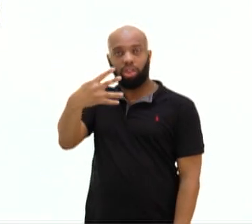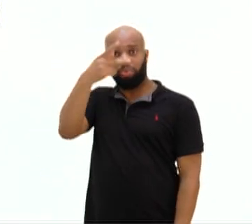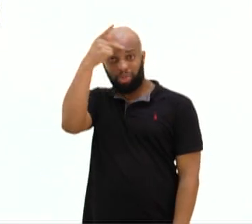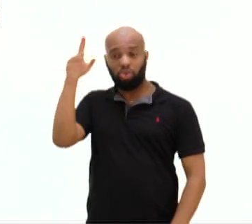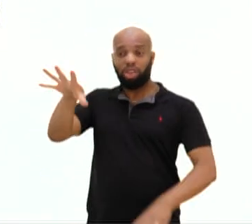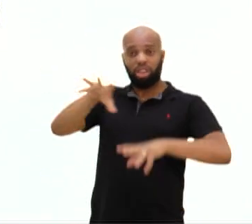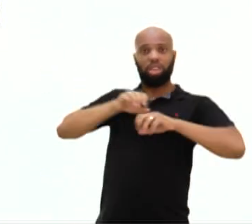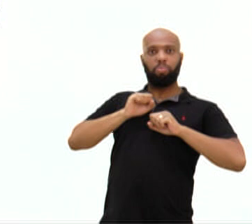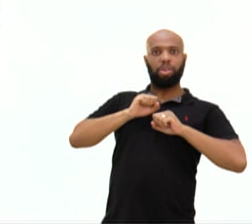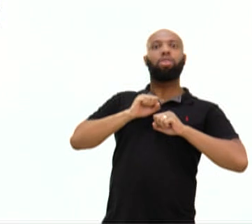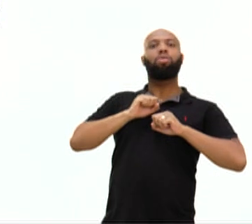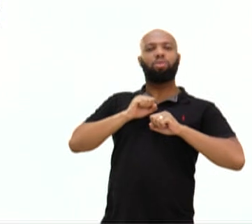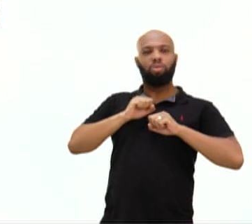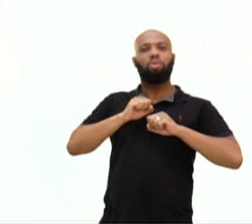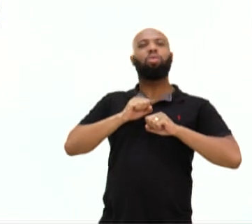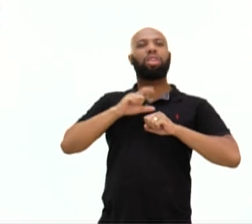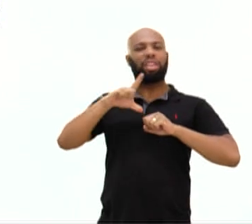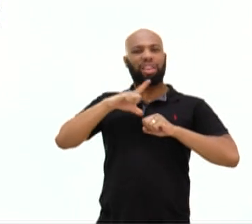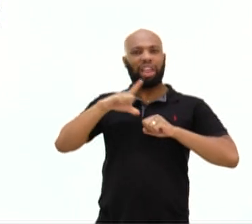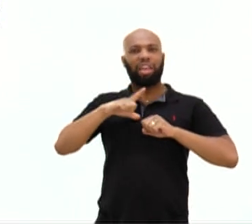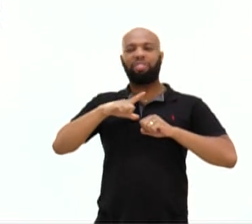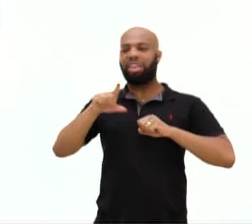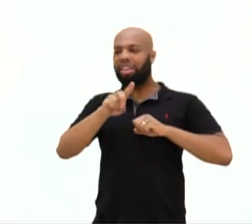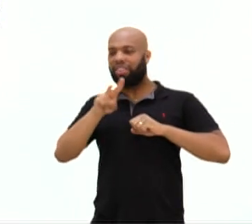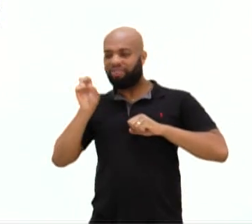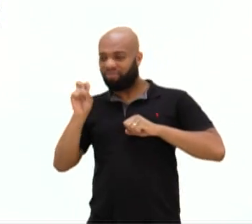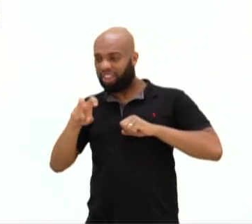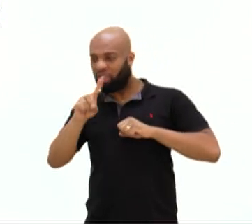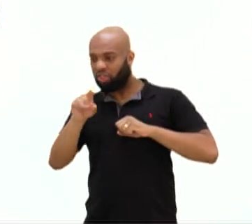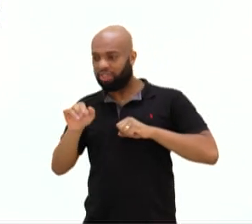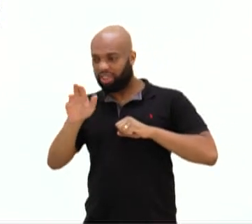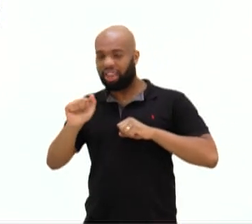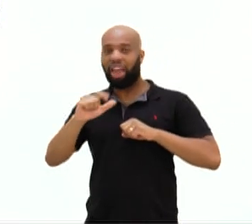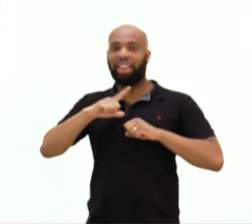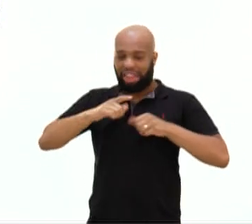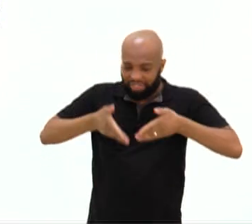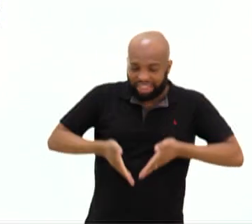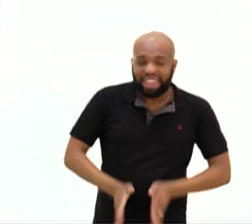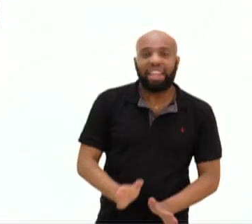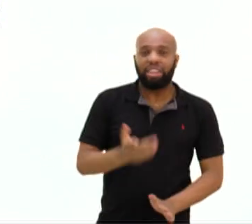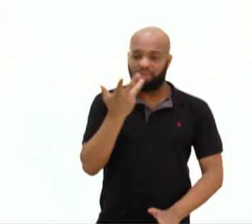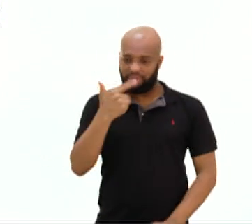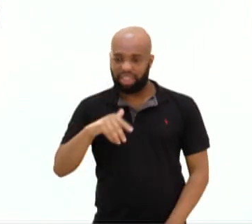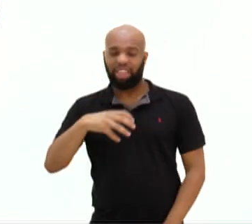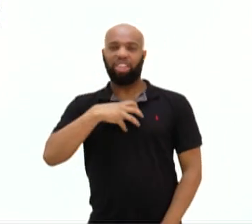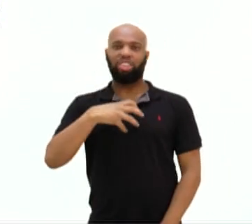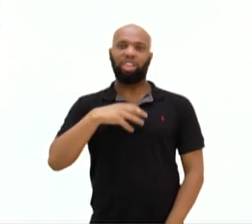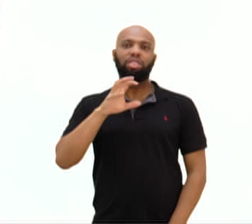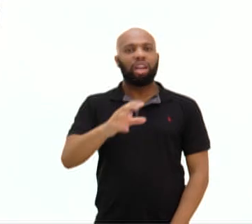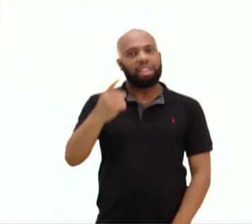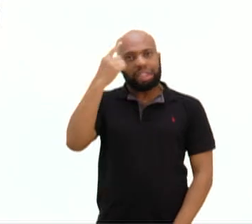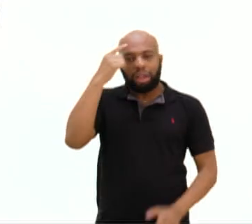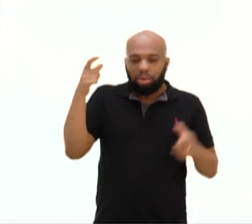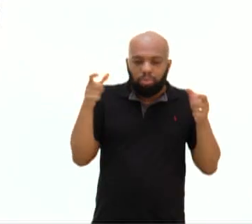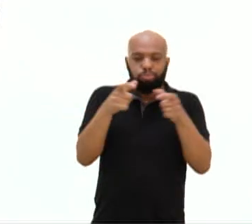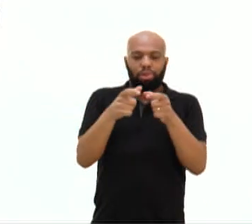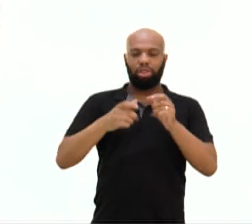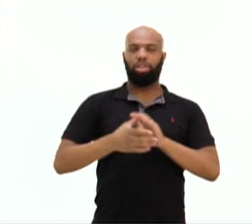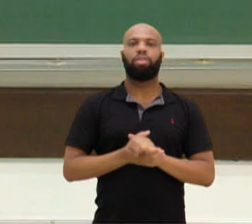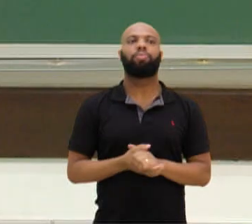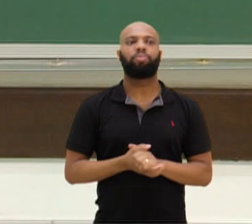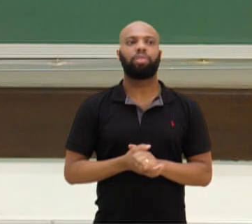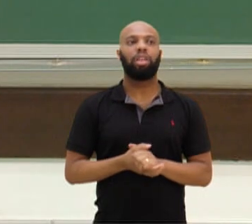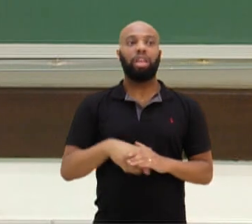confirmados de microcefalia por conta do Zika. Não quer dizer que não teve mais casos, mas que os outros não foram relacionados ao vírus, tá?